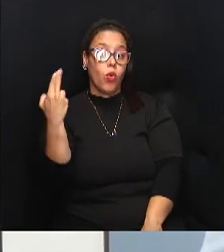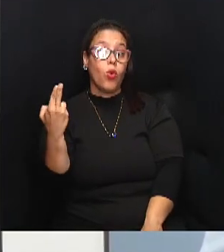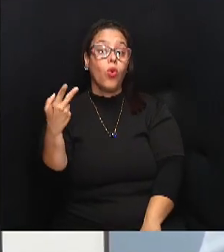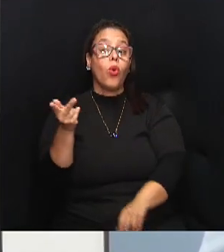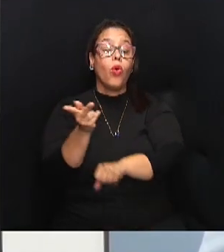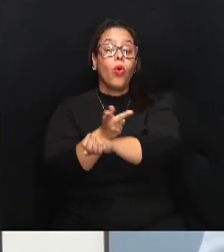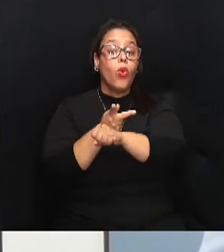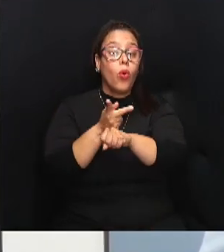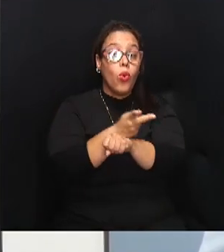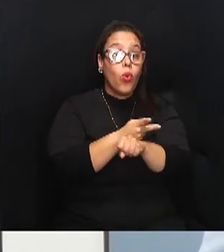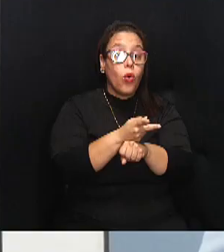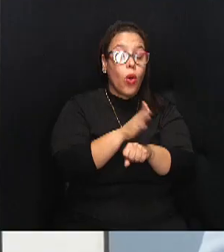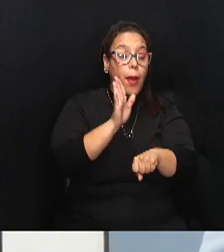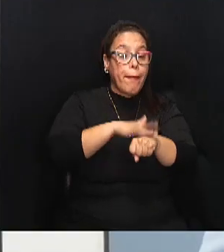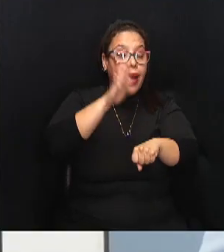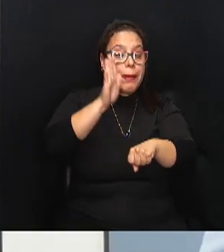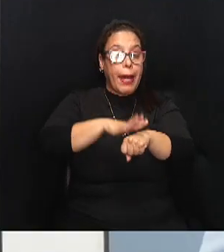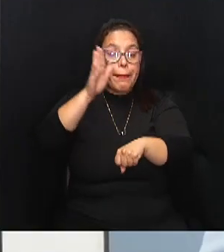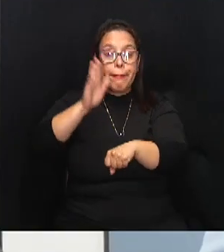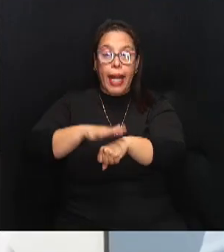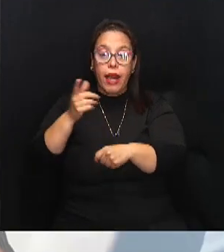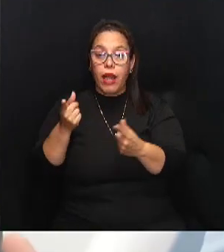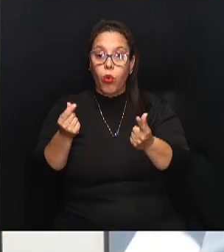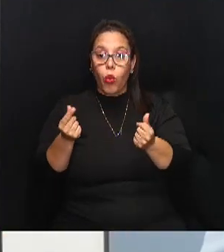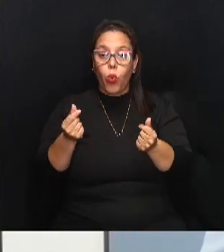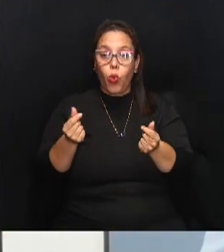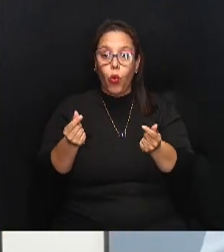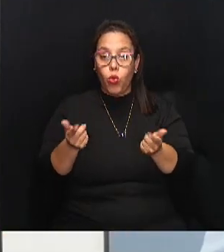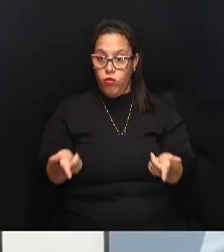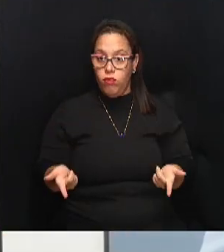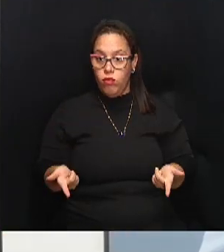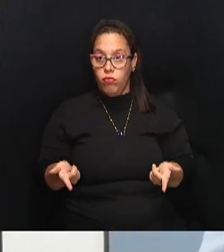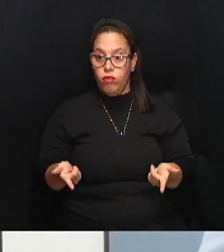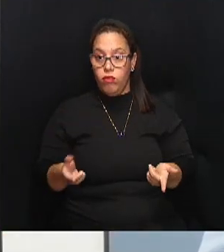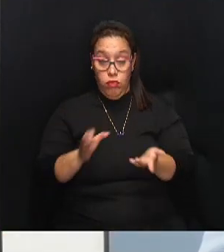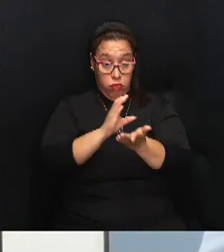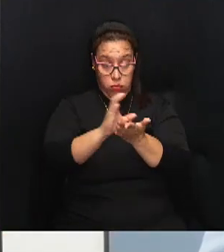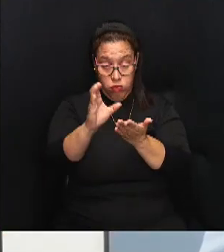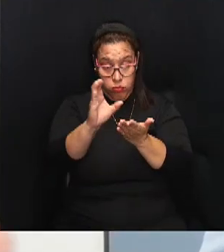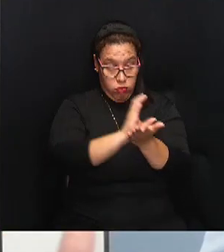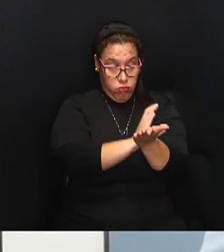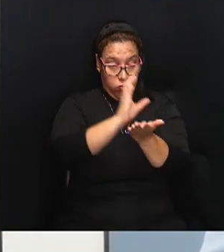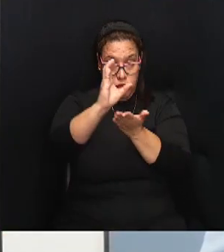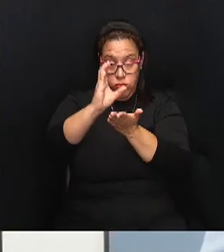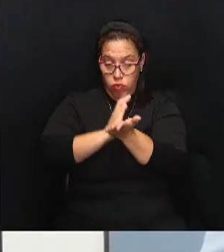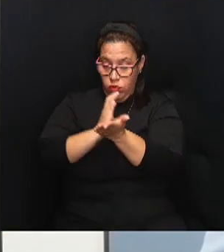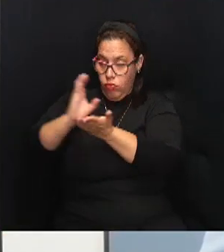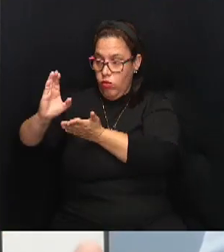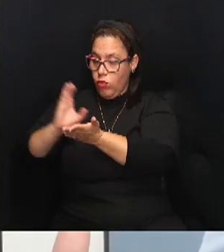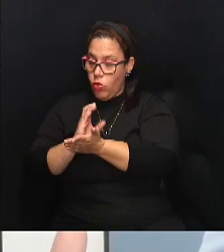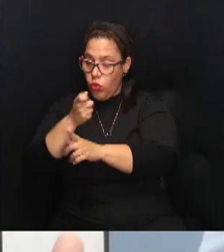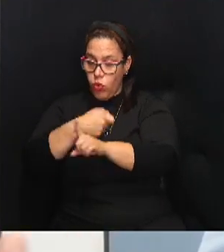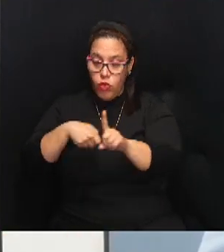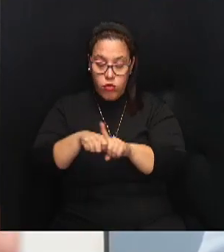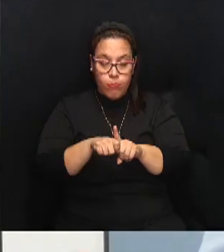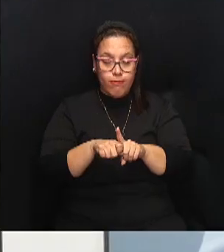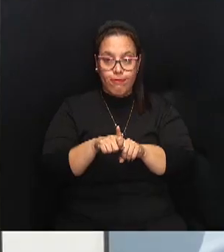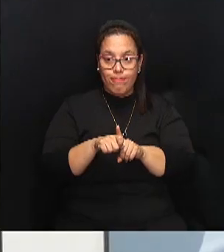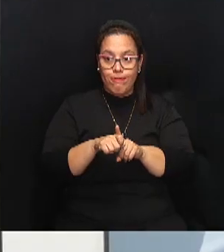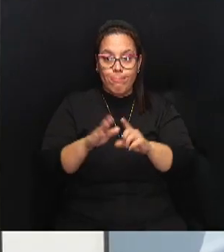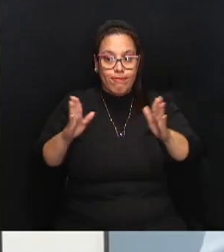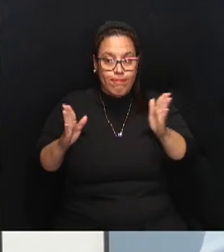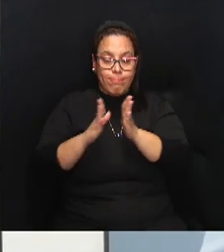buscar o orçamento extras. Então, todas essas discussões, tanto orçamentária quanto social, a